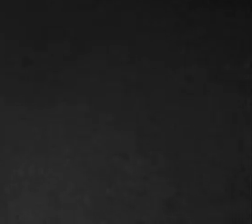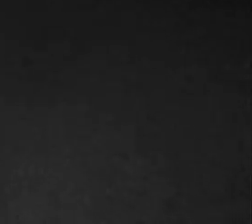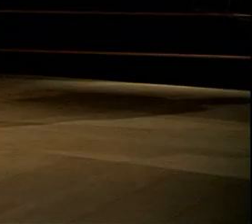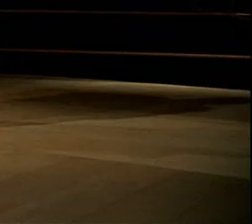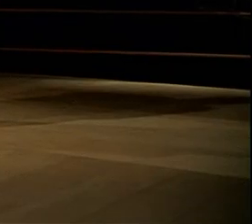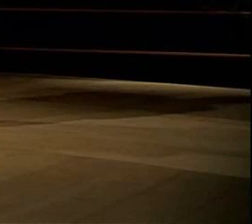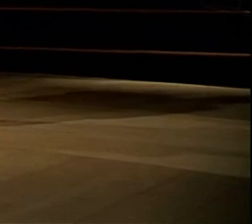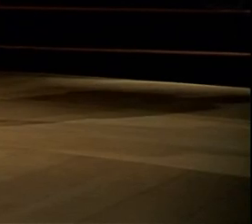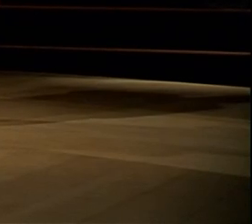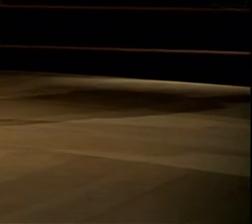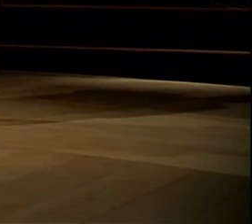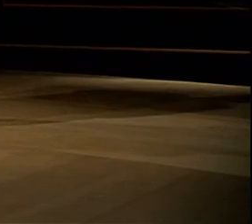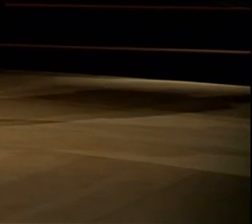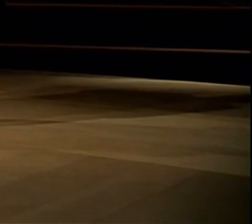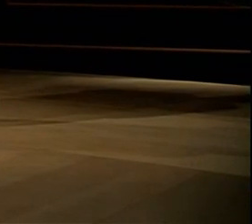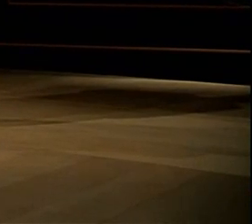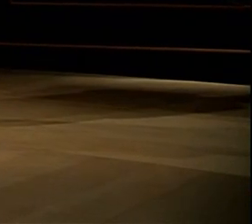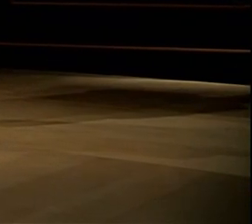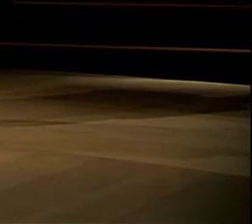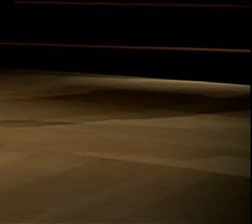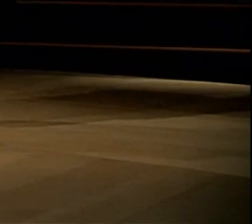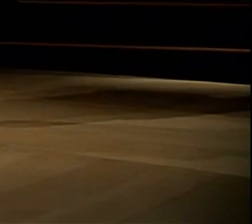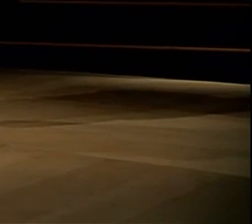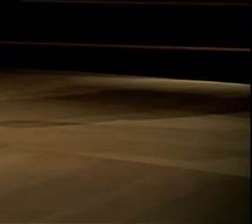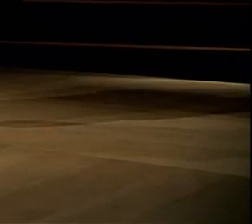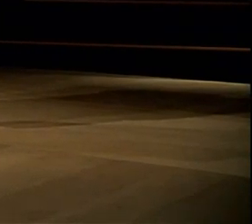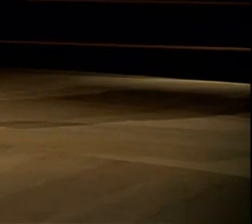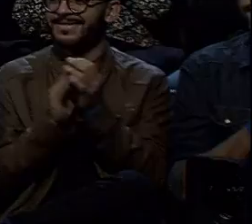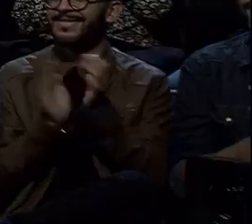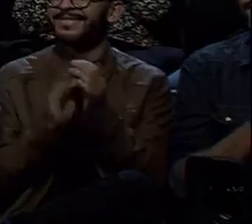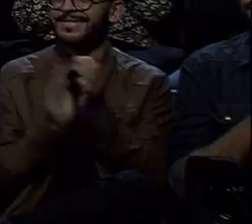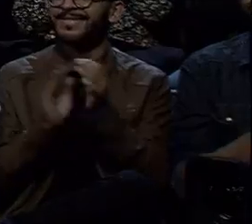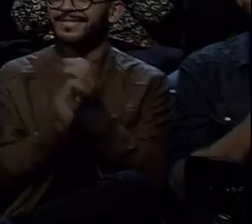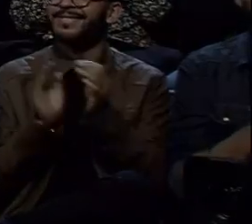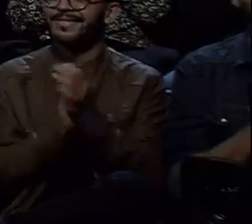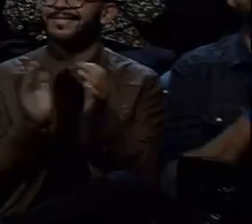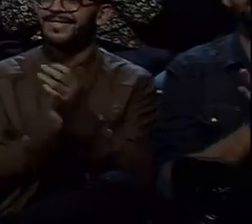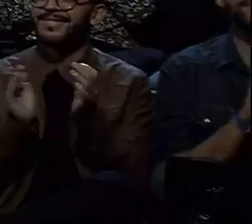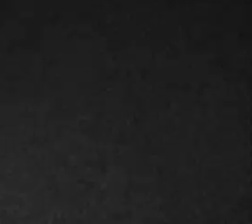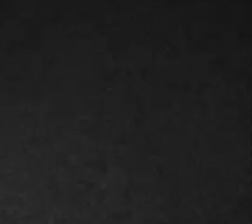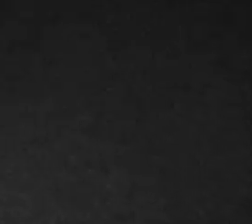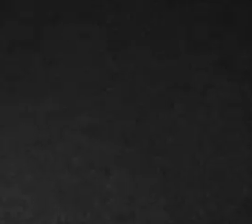torna um protagonista. Você é um protagonista, você é um solista.